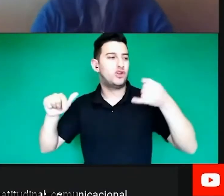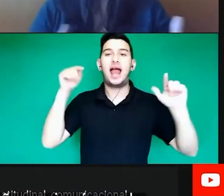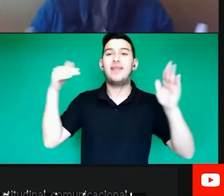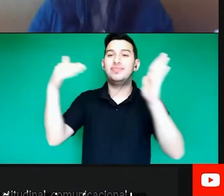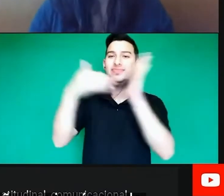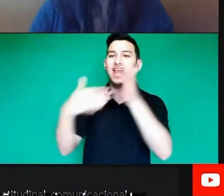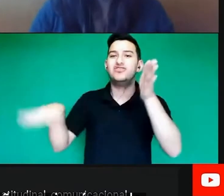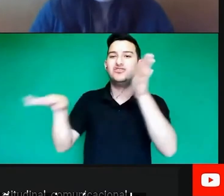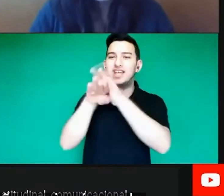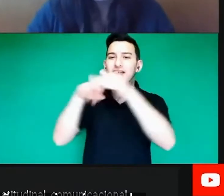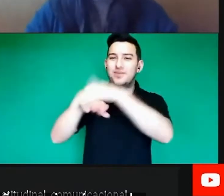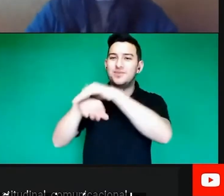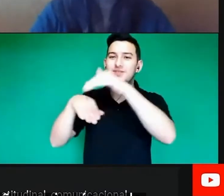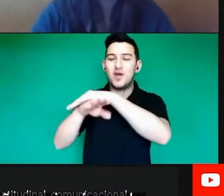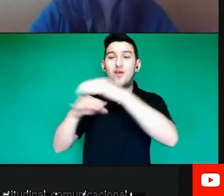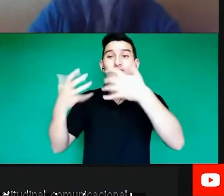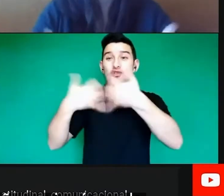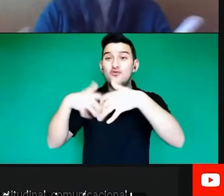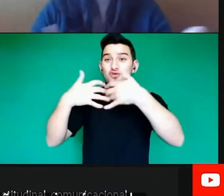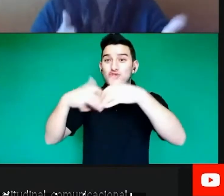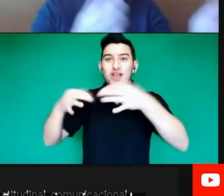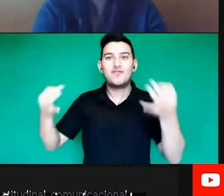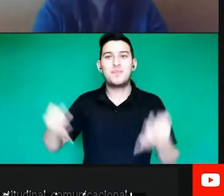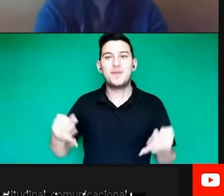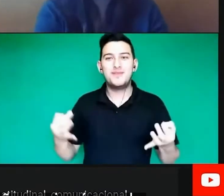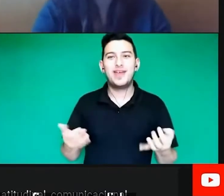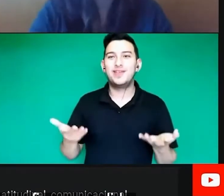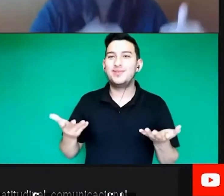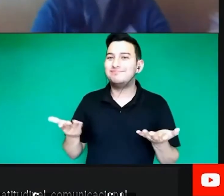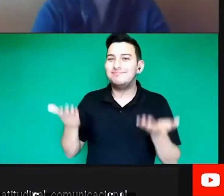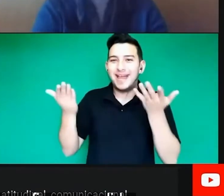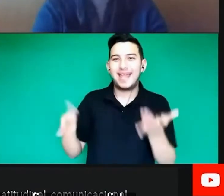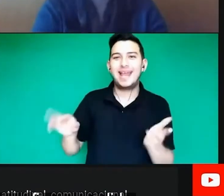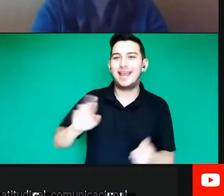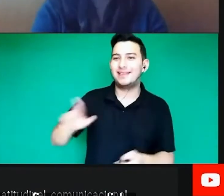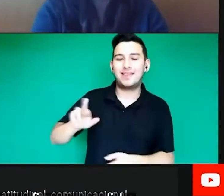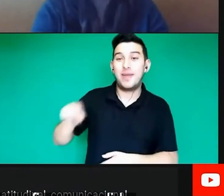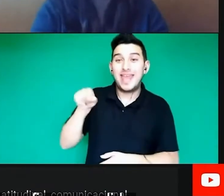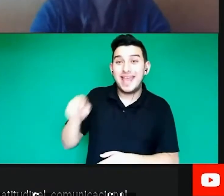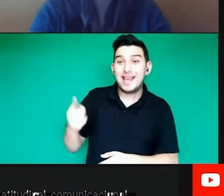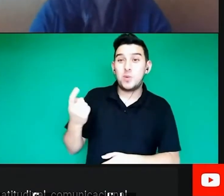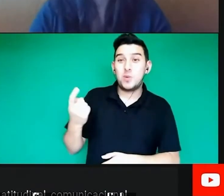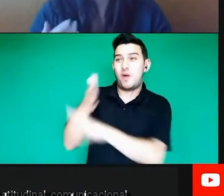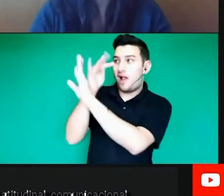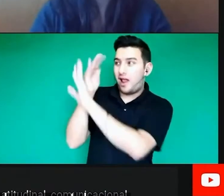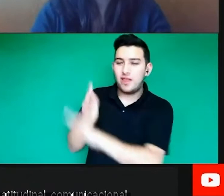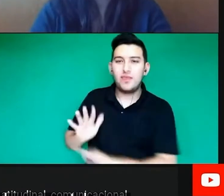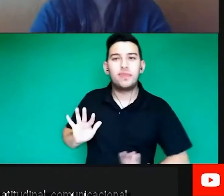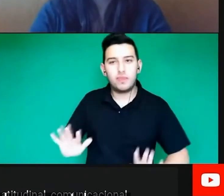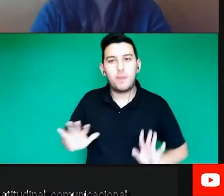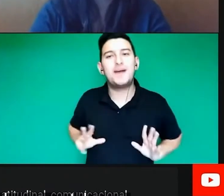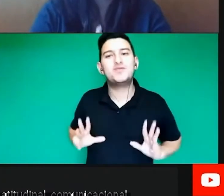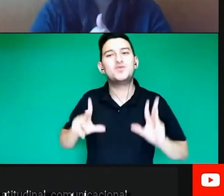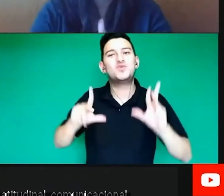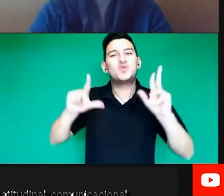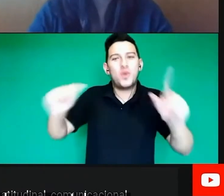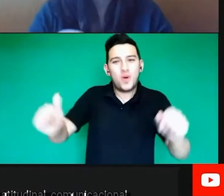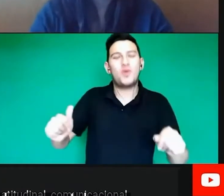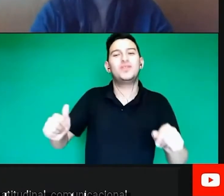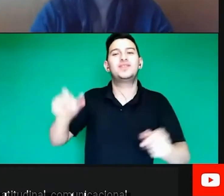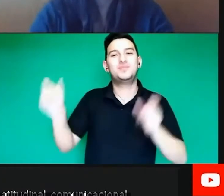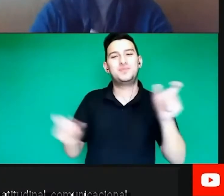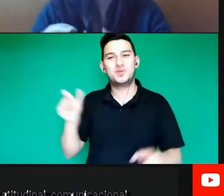expedição. E foi tão funcional que não serviu só para ele, porque não era só ele que ficava perdido, mas todos os fornecedores fornecedores,